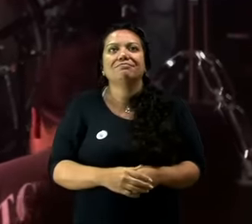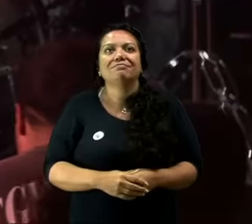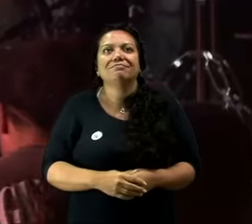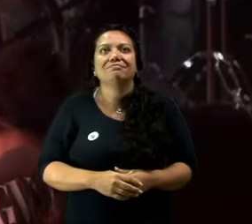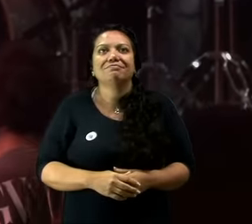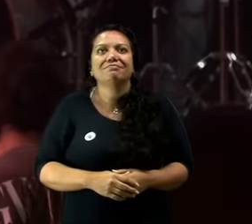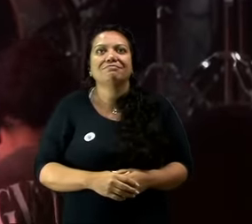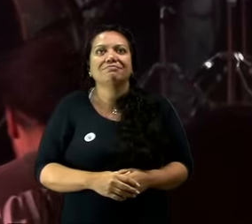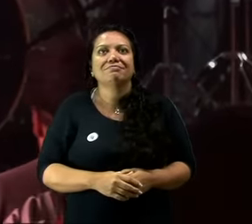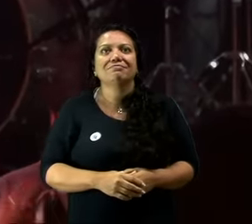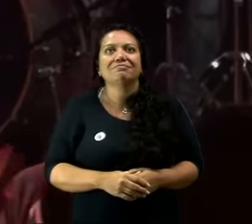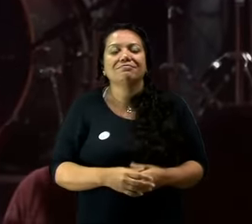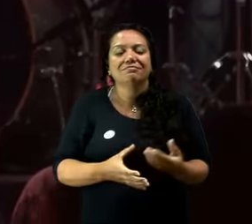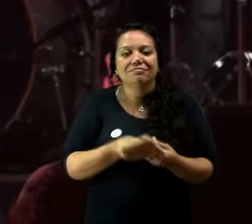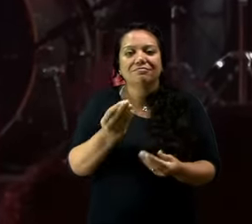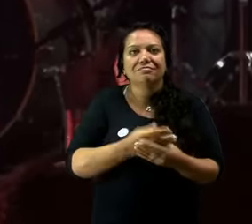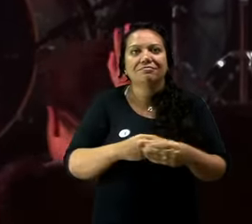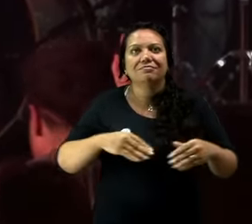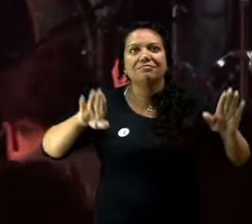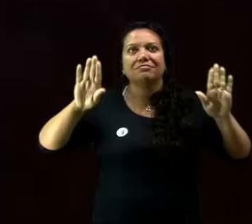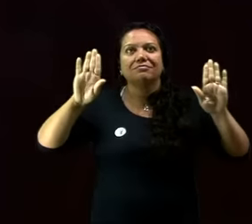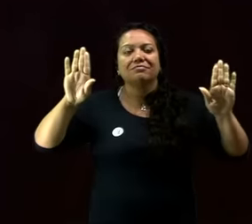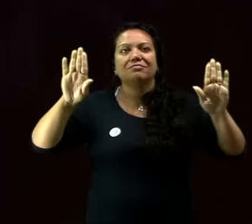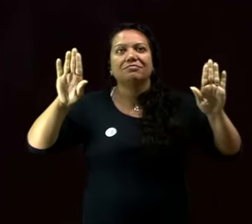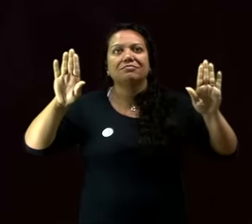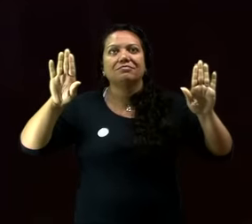Levanta sua mão.